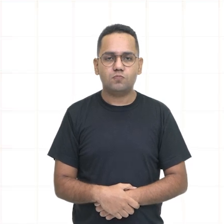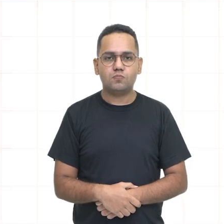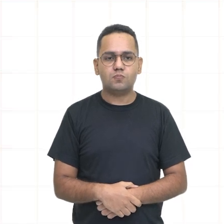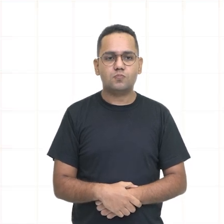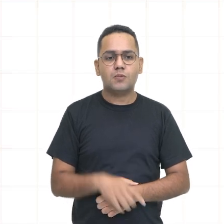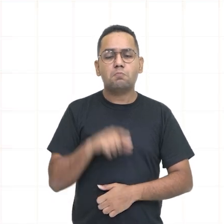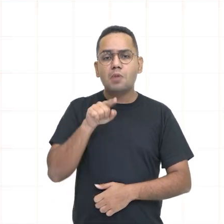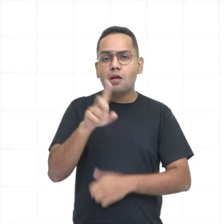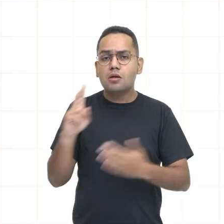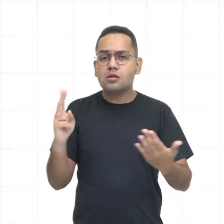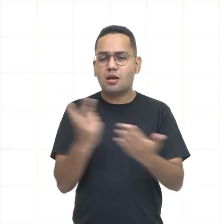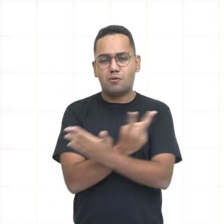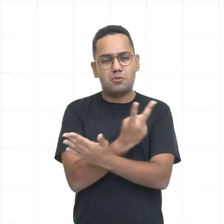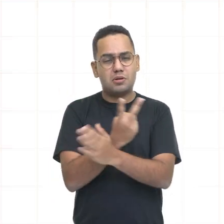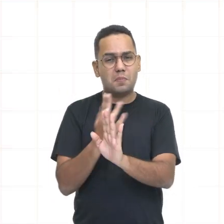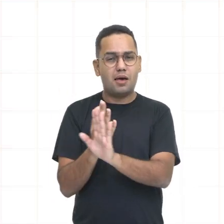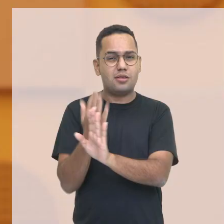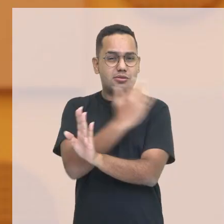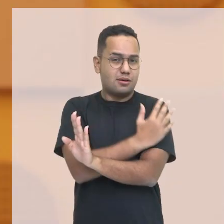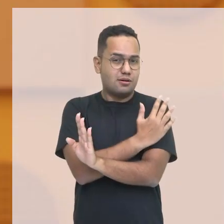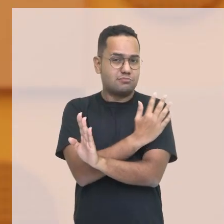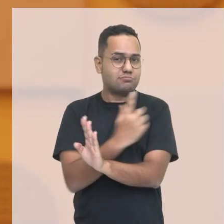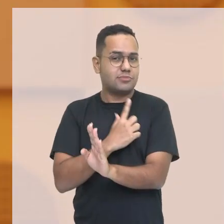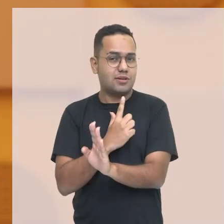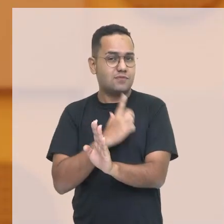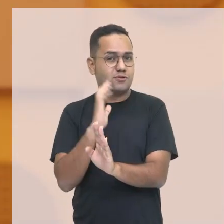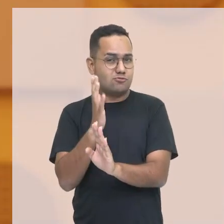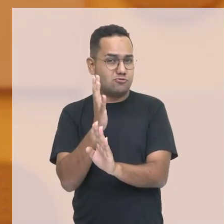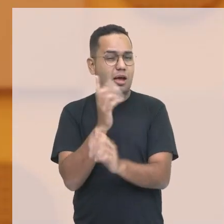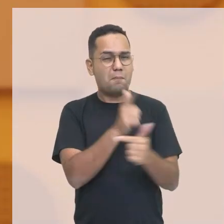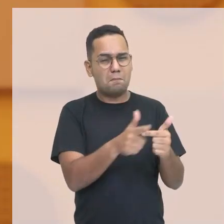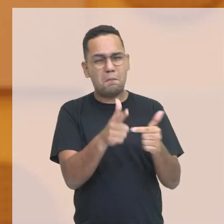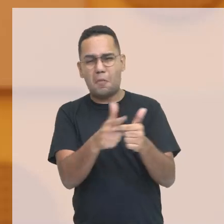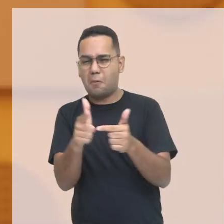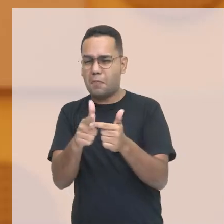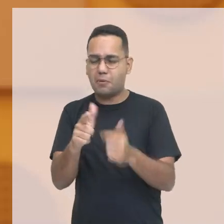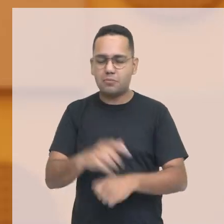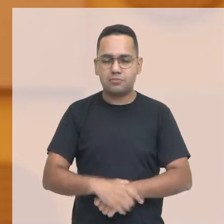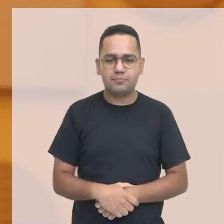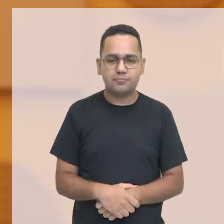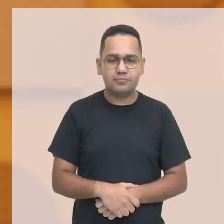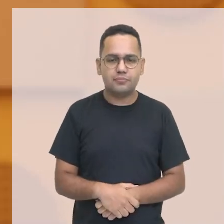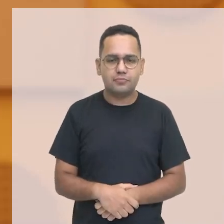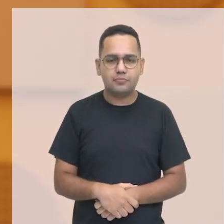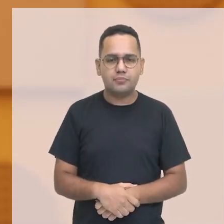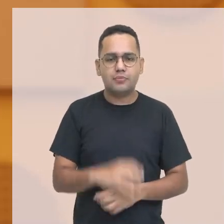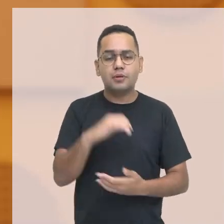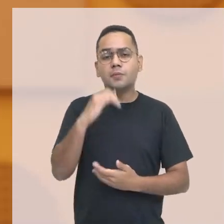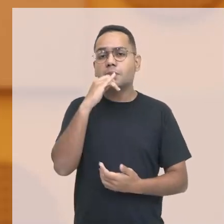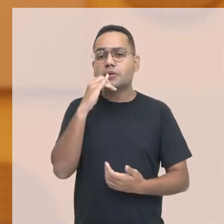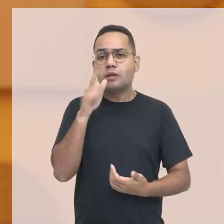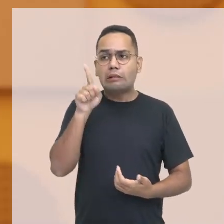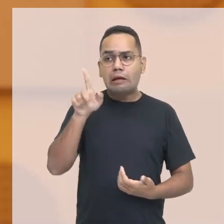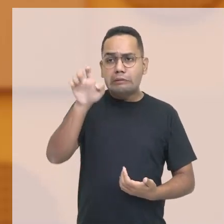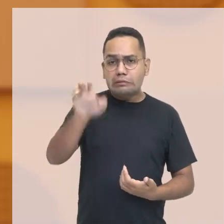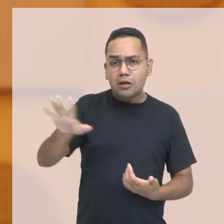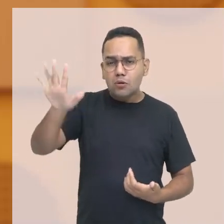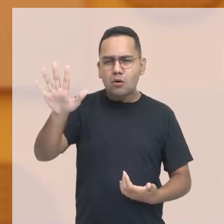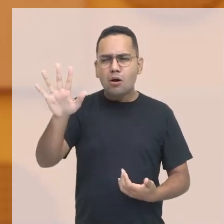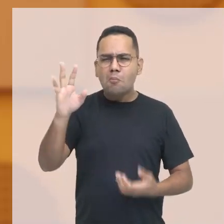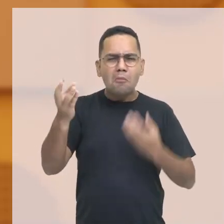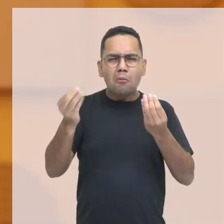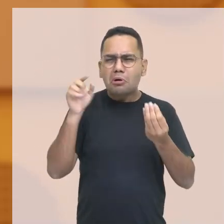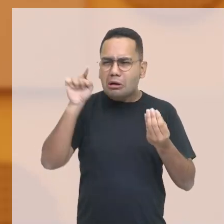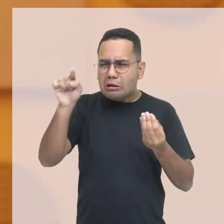vem lá desde o século XIX, tá, gente? O que estava acontecendo na Europa no século XIX que acirrou os